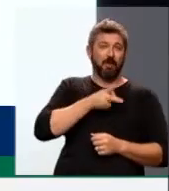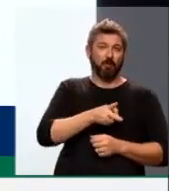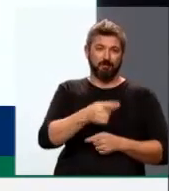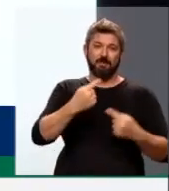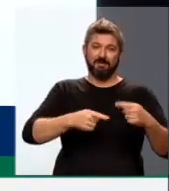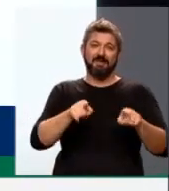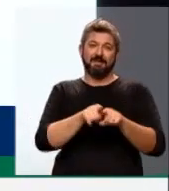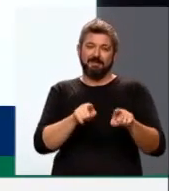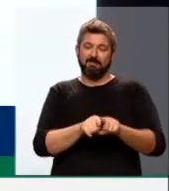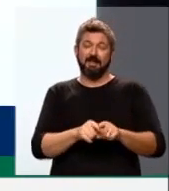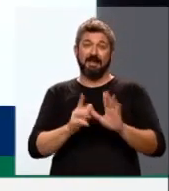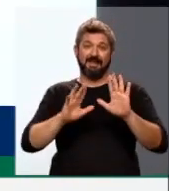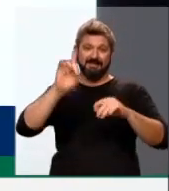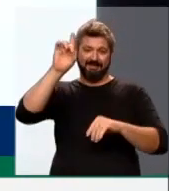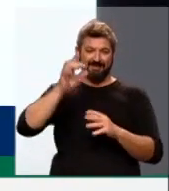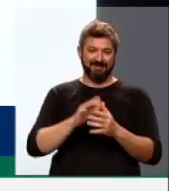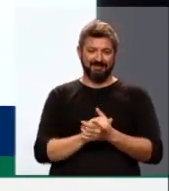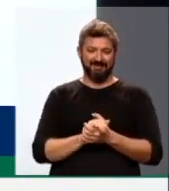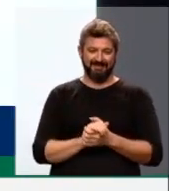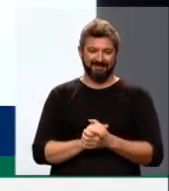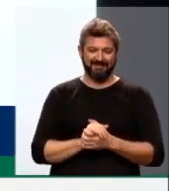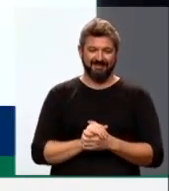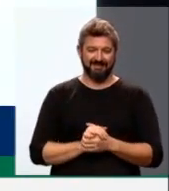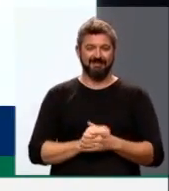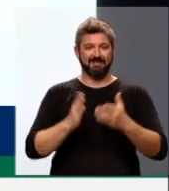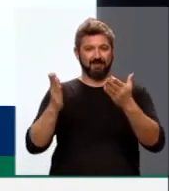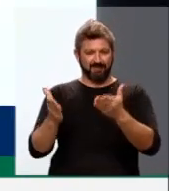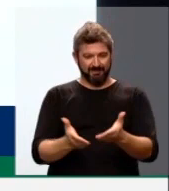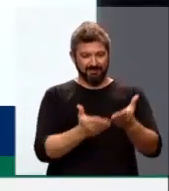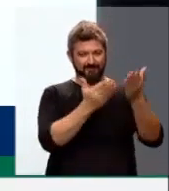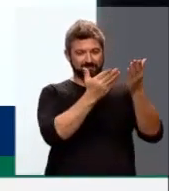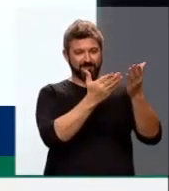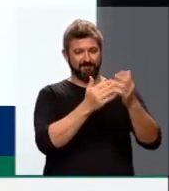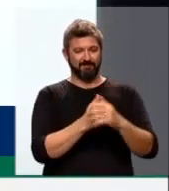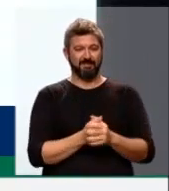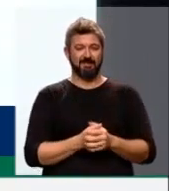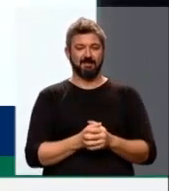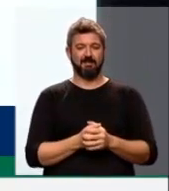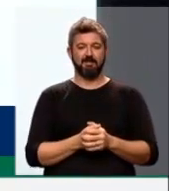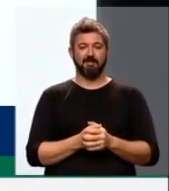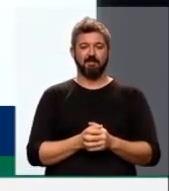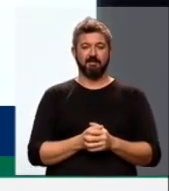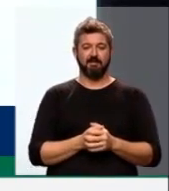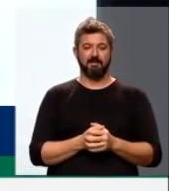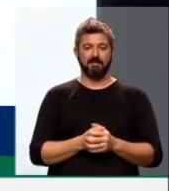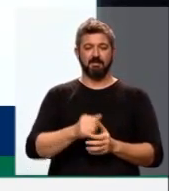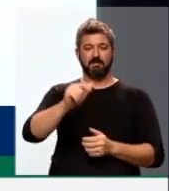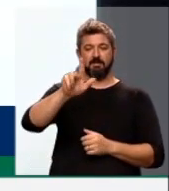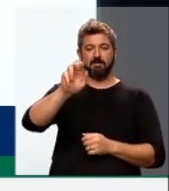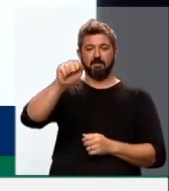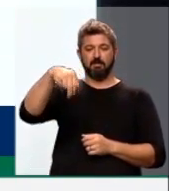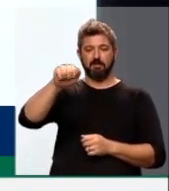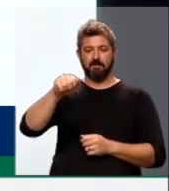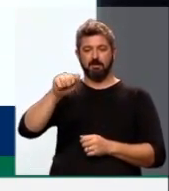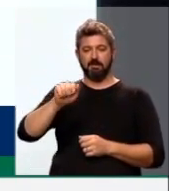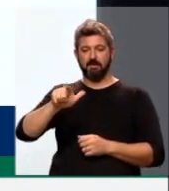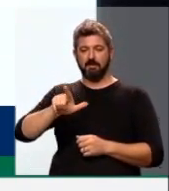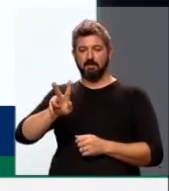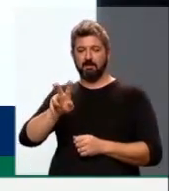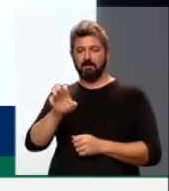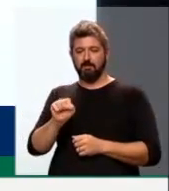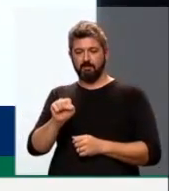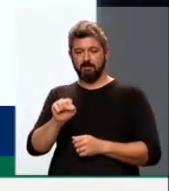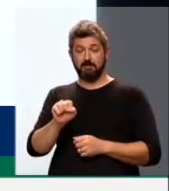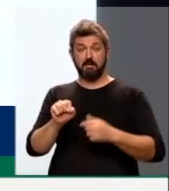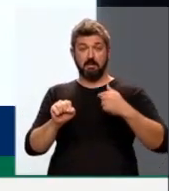bem. E já passo diretamente a palavra, já agradecendo a presença, para Luana Alves. Lembrando que